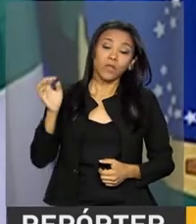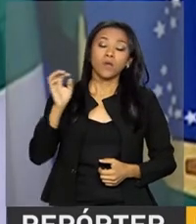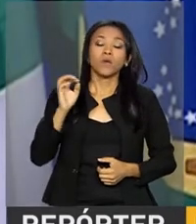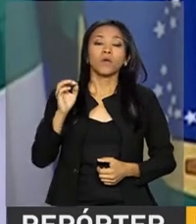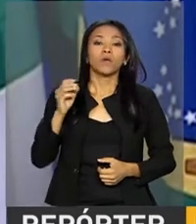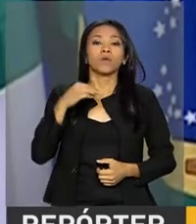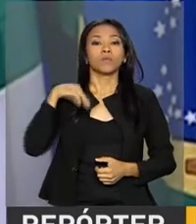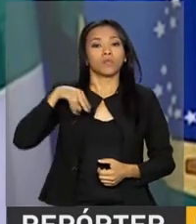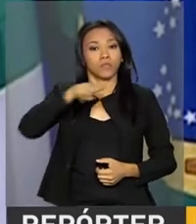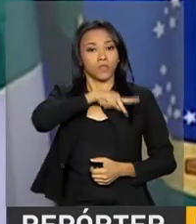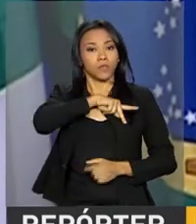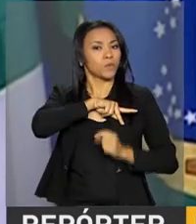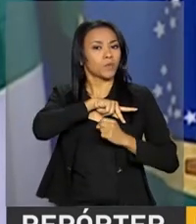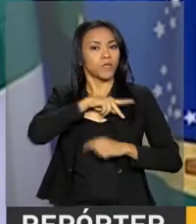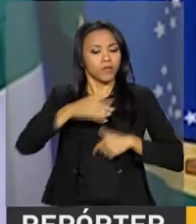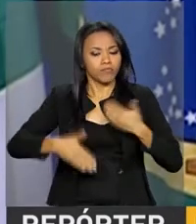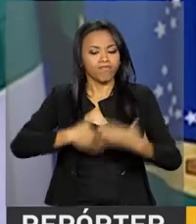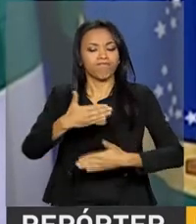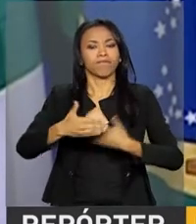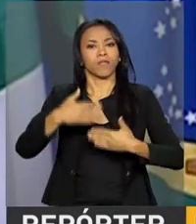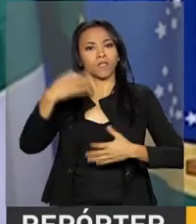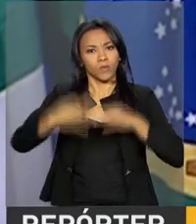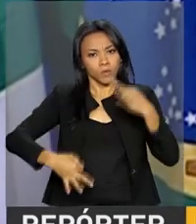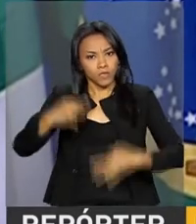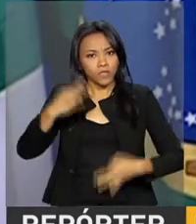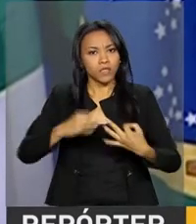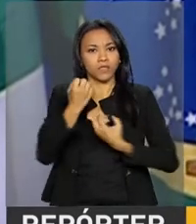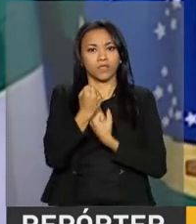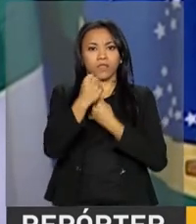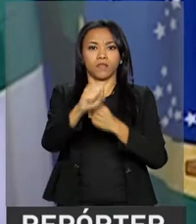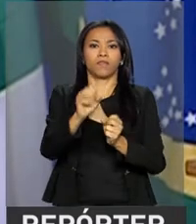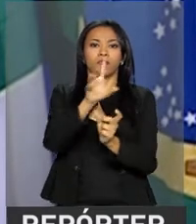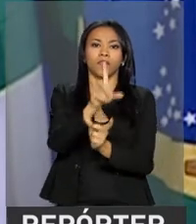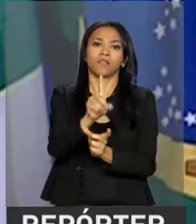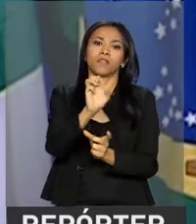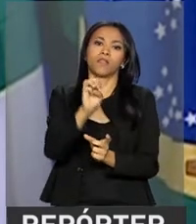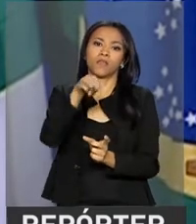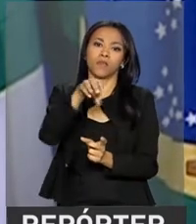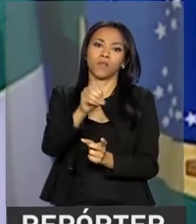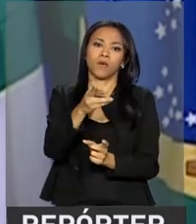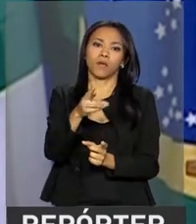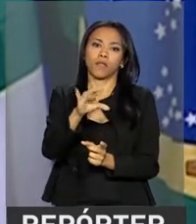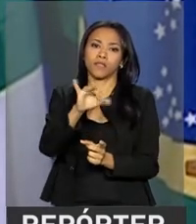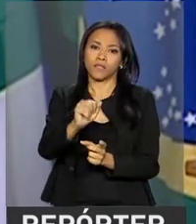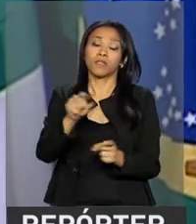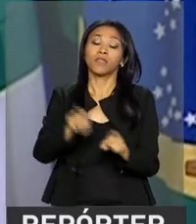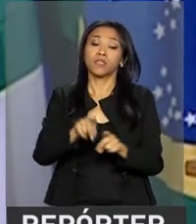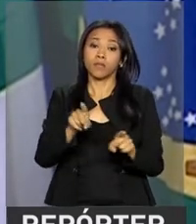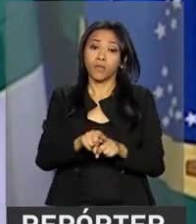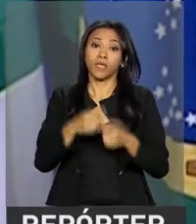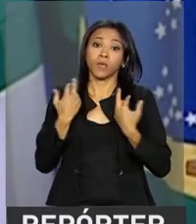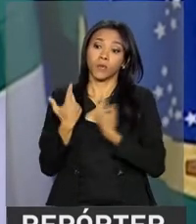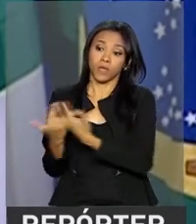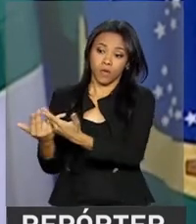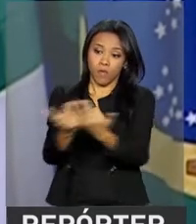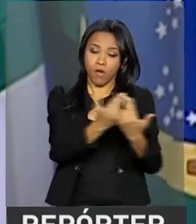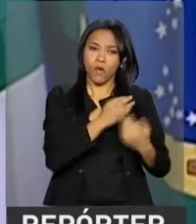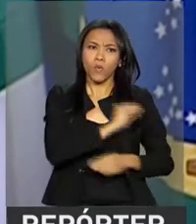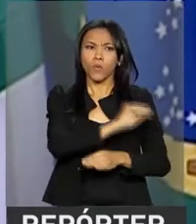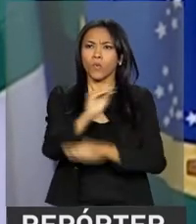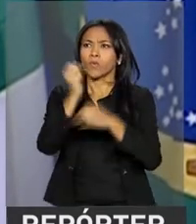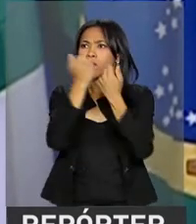justiça defender a democracia zelar pelo bem comum e pelo meio ambiente e assegurar